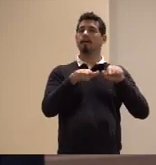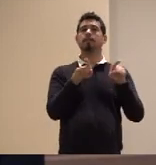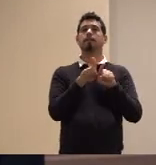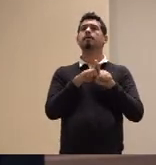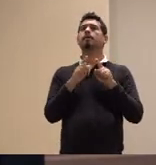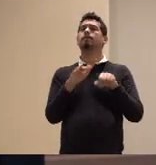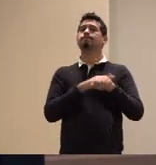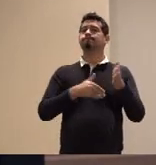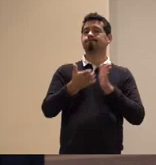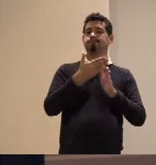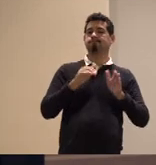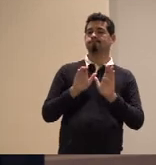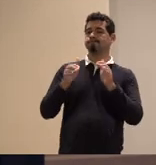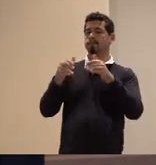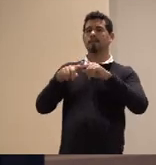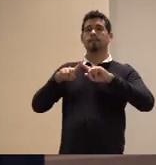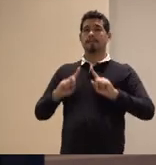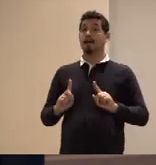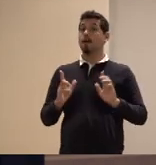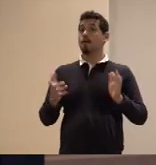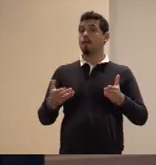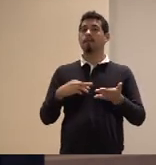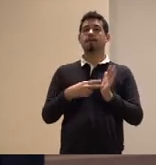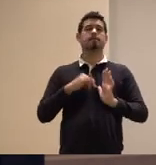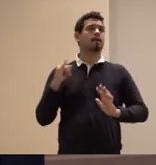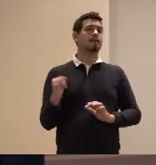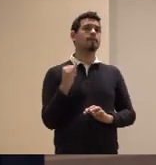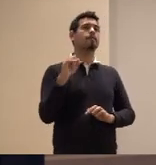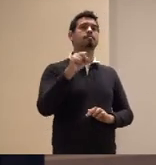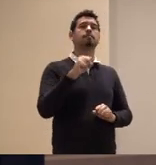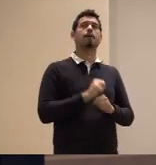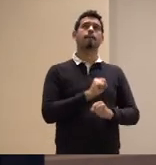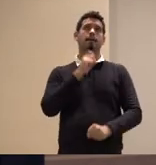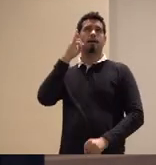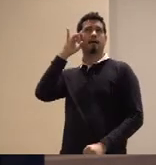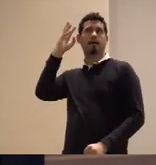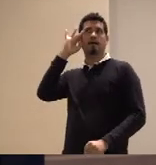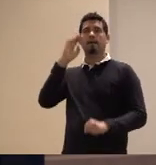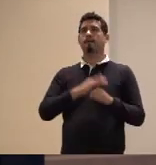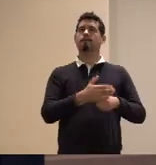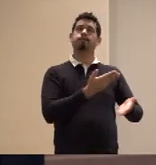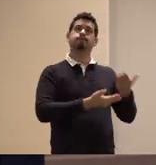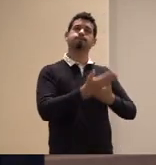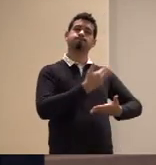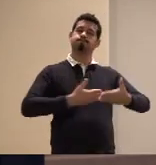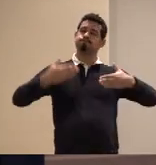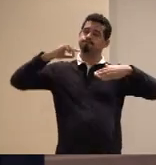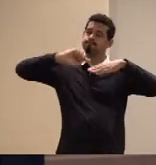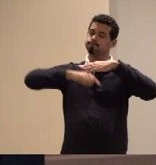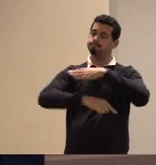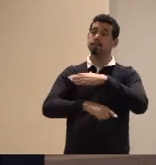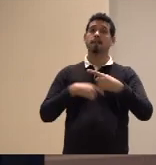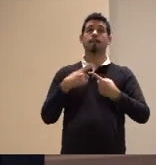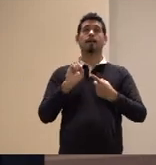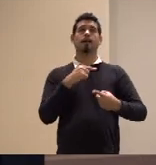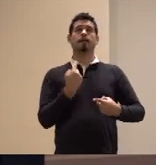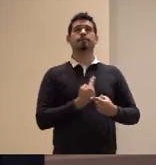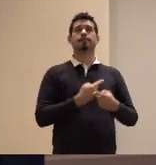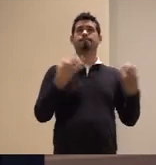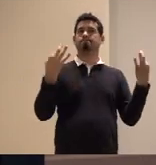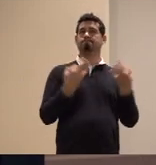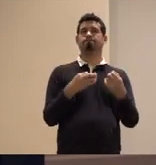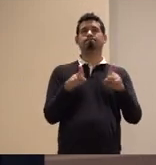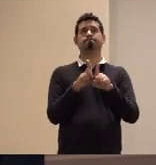Familiar e Comunitária, e esse é um momento muito importante de reflexão, de discussão, de aprofundamento, para que a gente possa, de